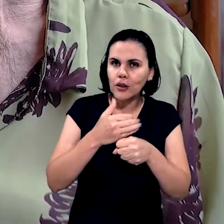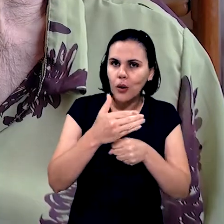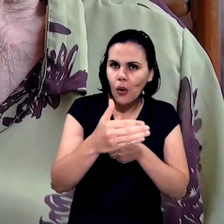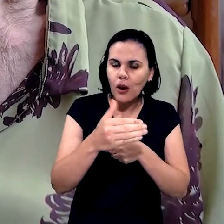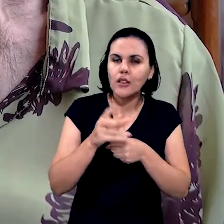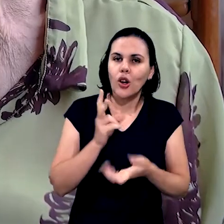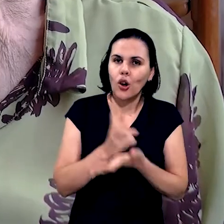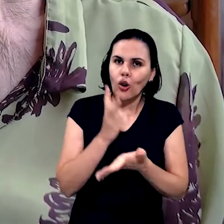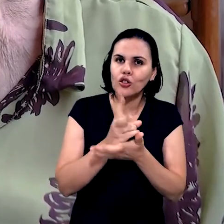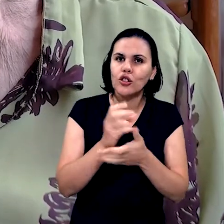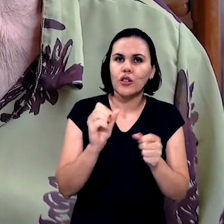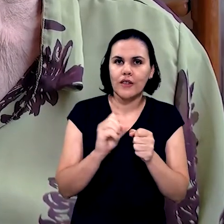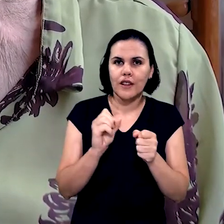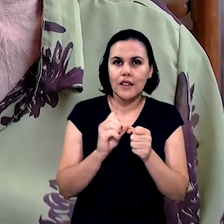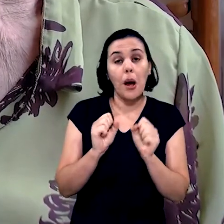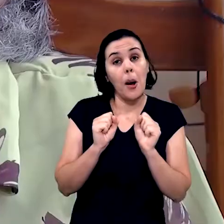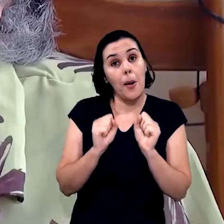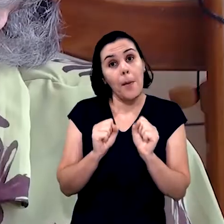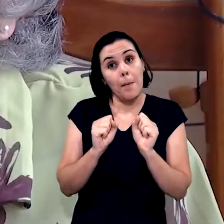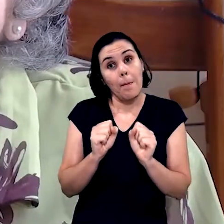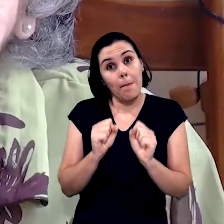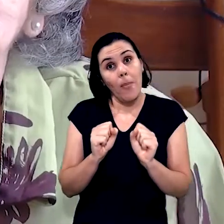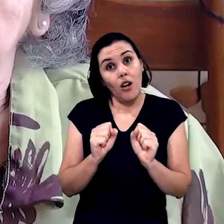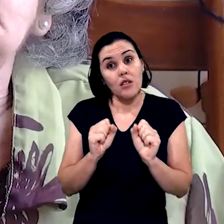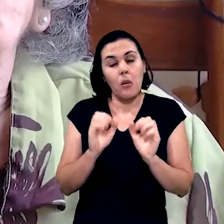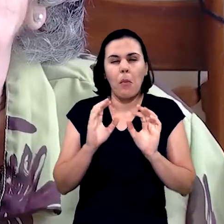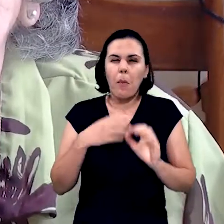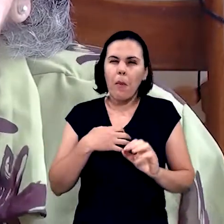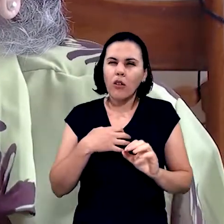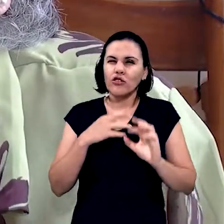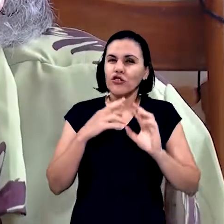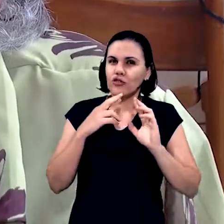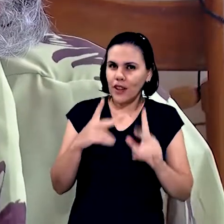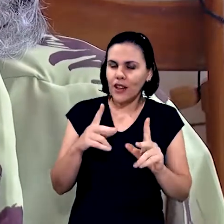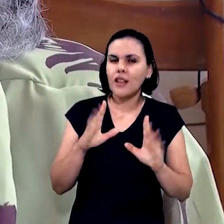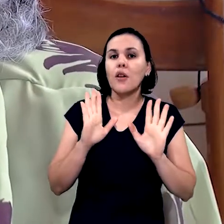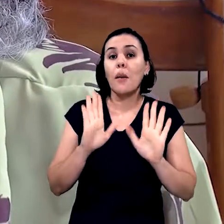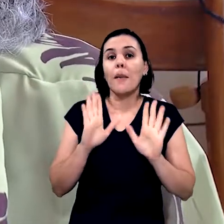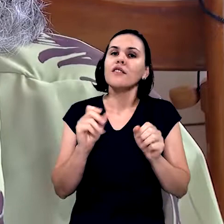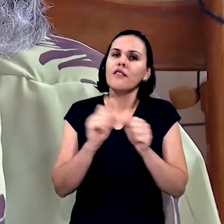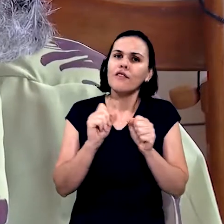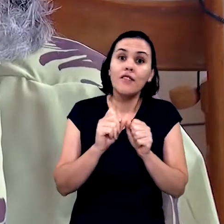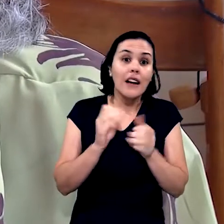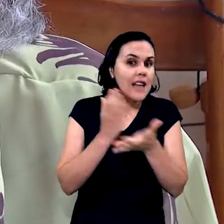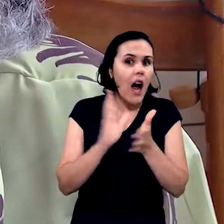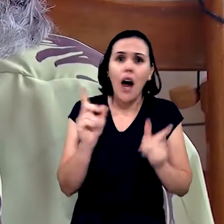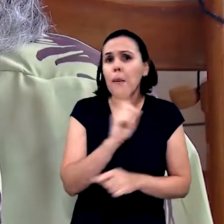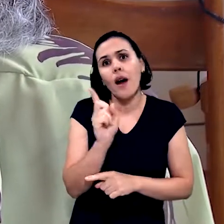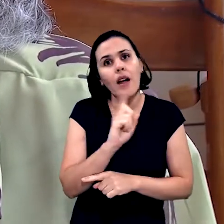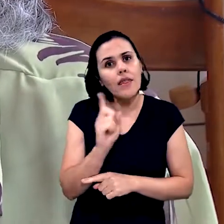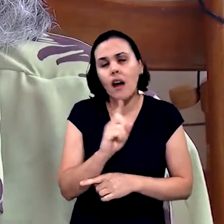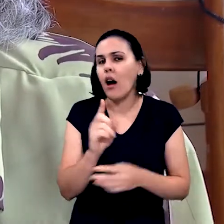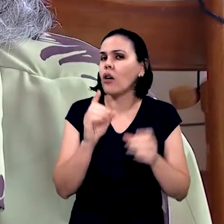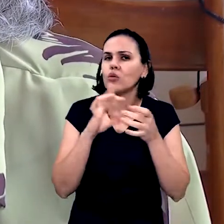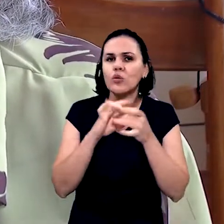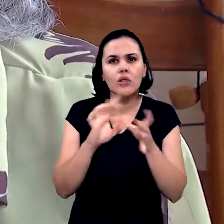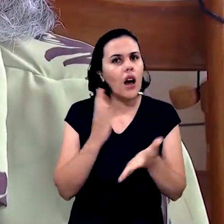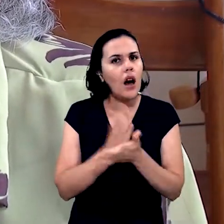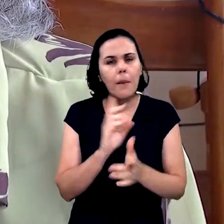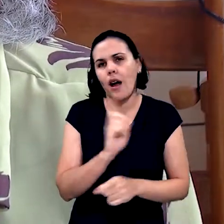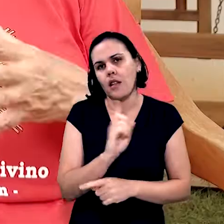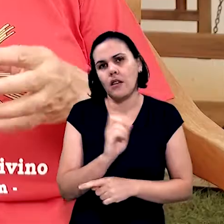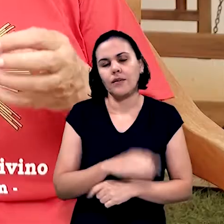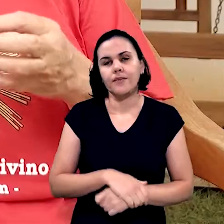vem eles continuam fazendo. Pode ser mais diferente, mas fazem para não acabar, não deixem acabar a festa